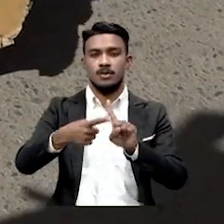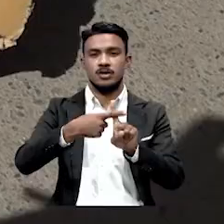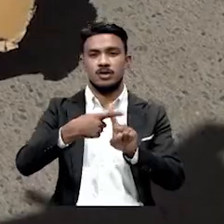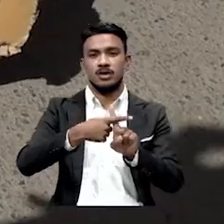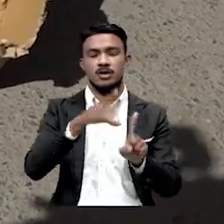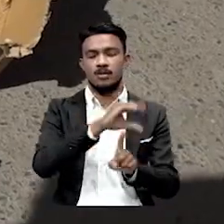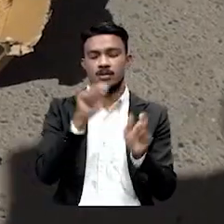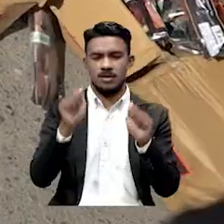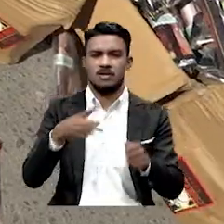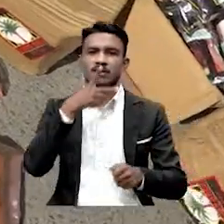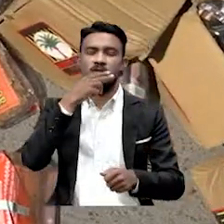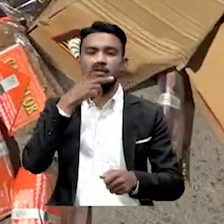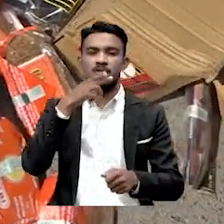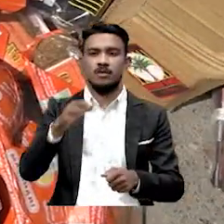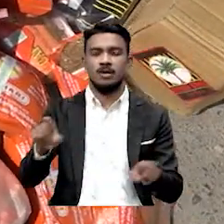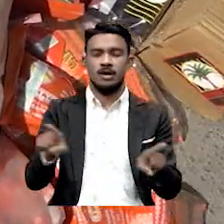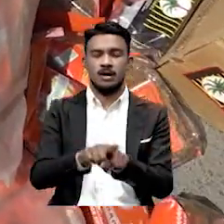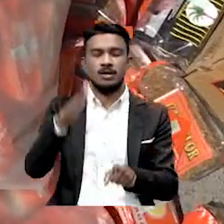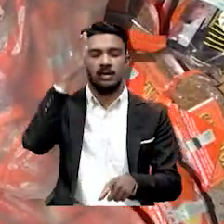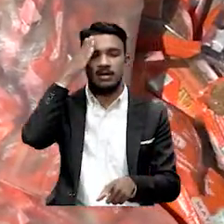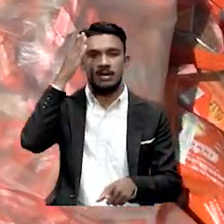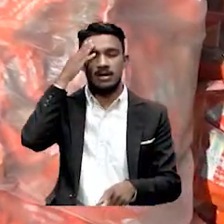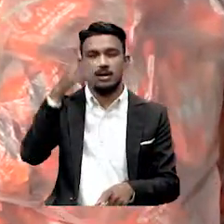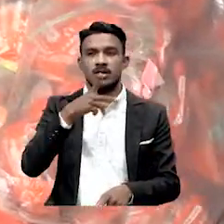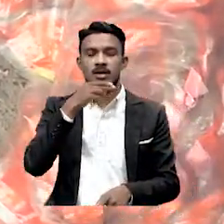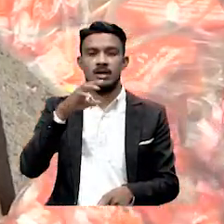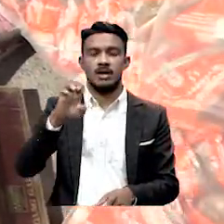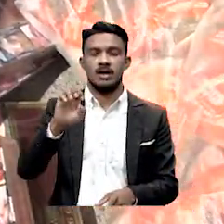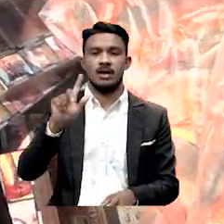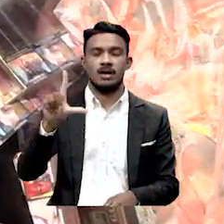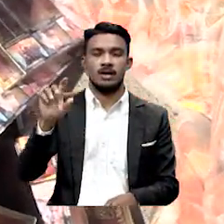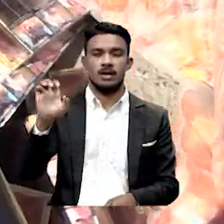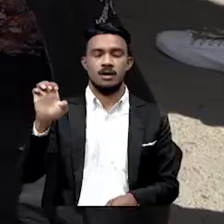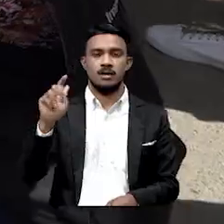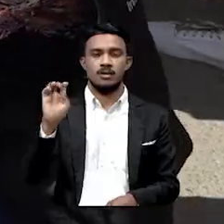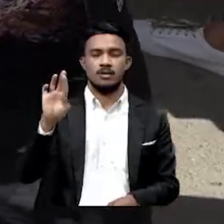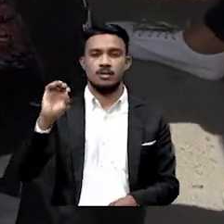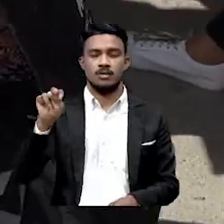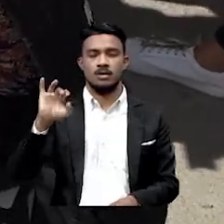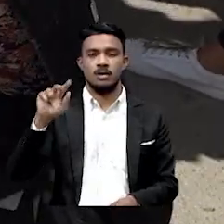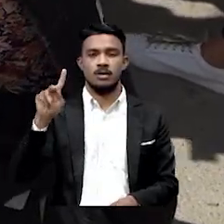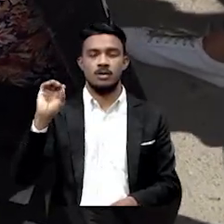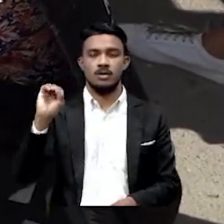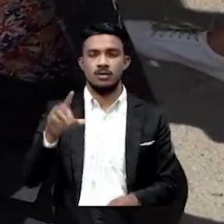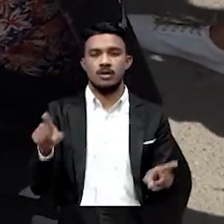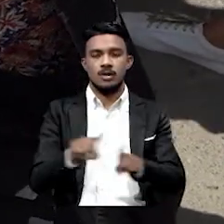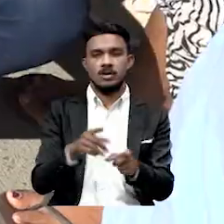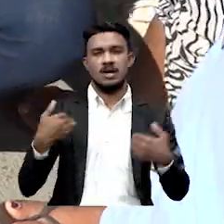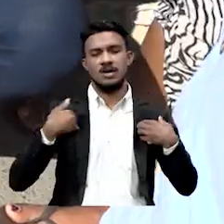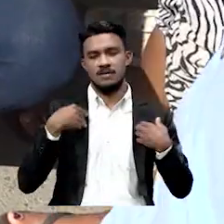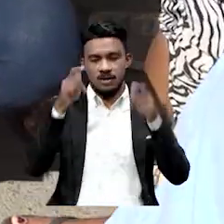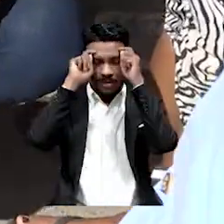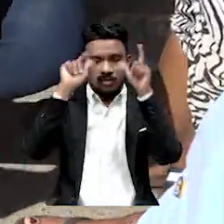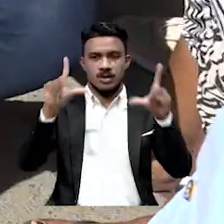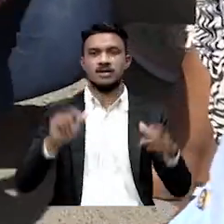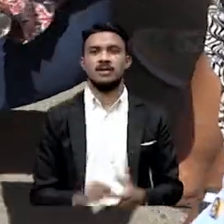eletrônico ho de fuma, conhecido hanesan cigarro eletrônico, mai be tabaku eletrônico, komesa hau circula ona ia